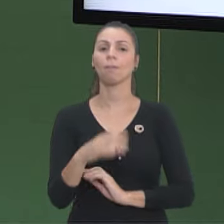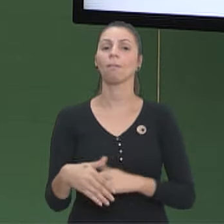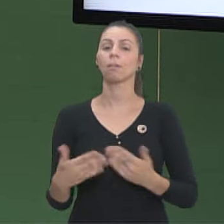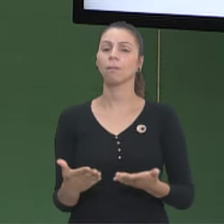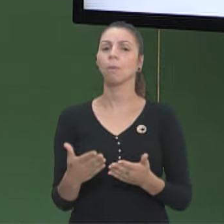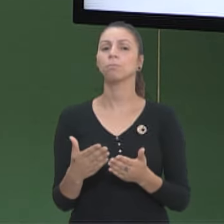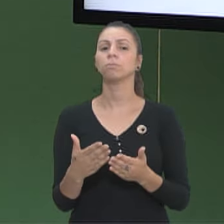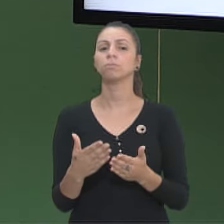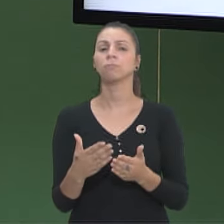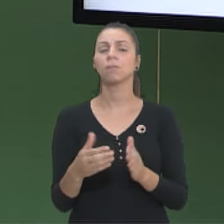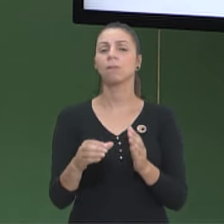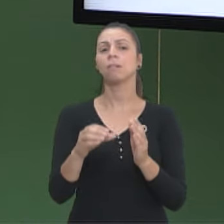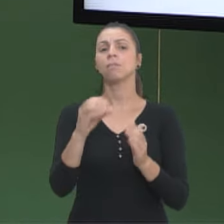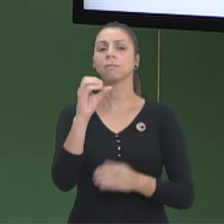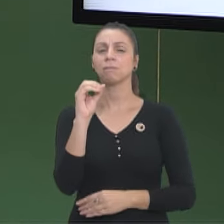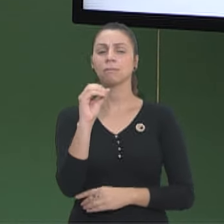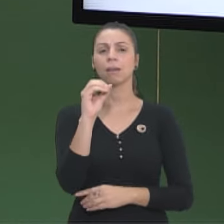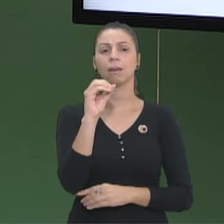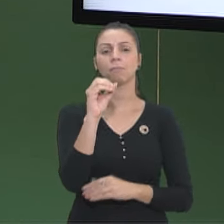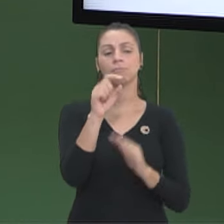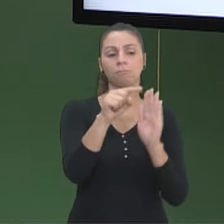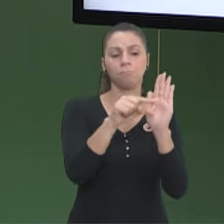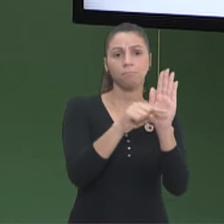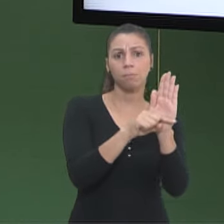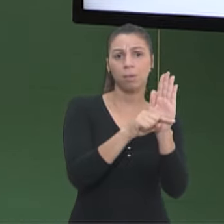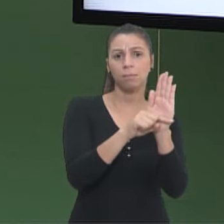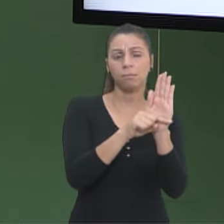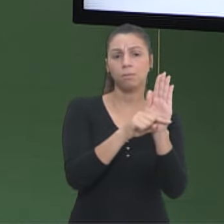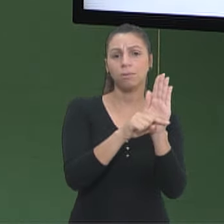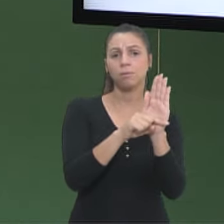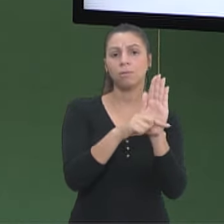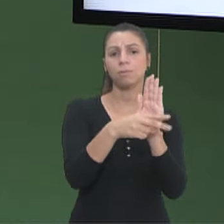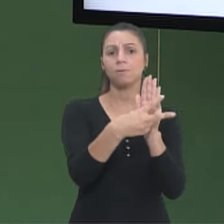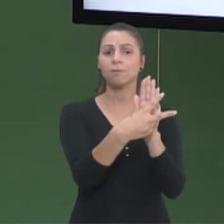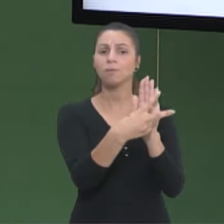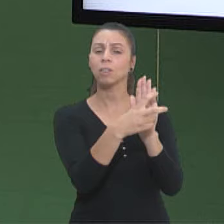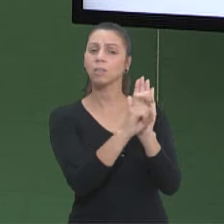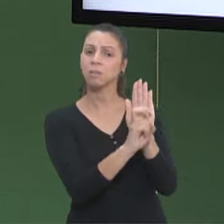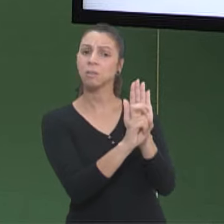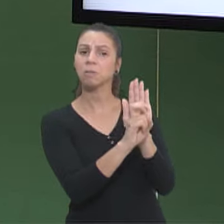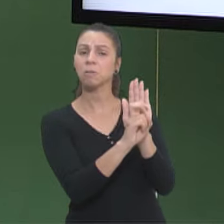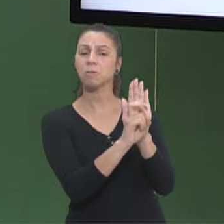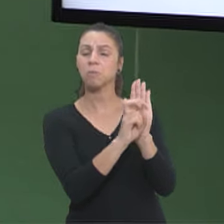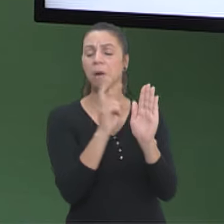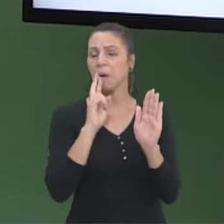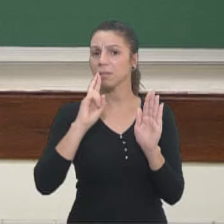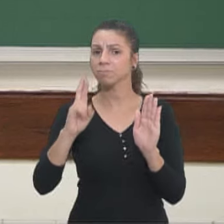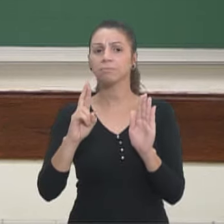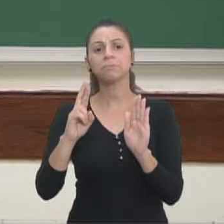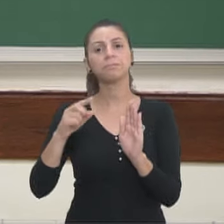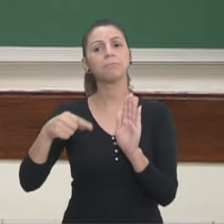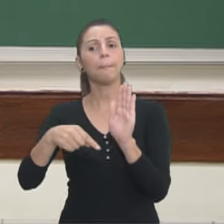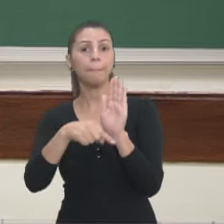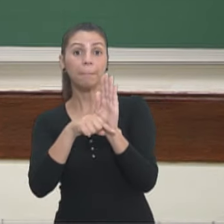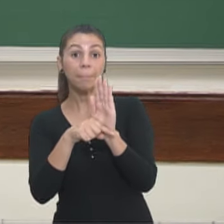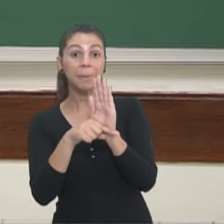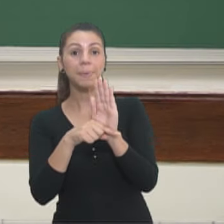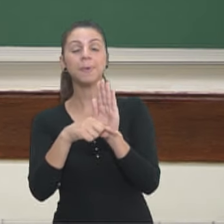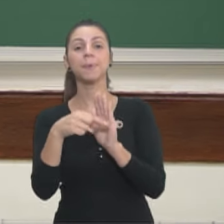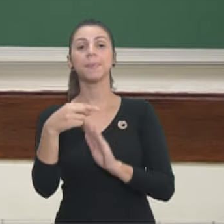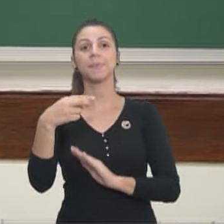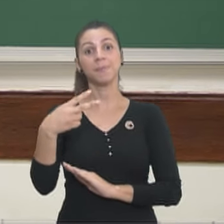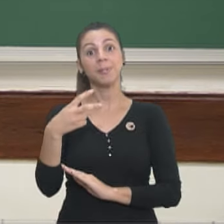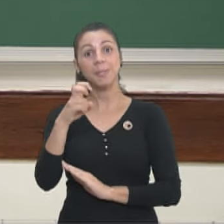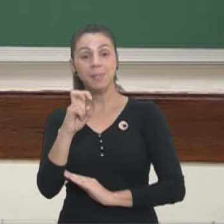0 menos 25, menos 25, tá bom? Vamos pegar uma outra letra aqui. Ah, pegar a